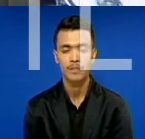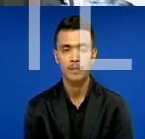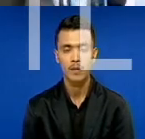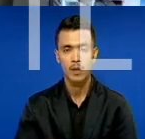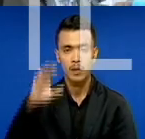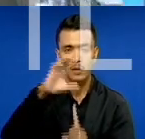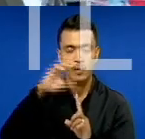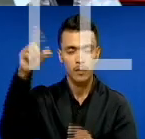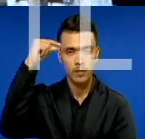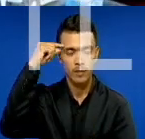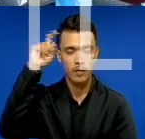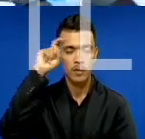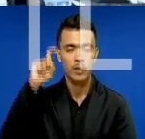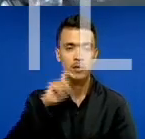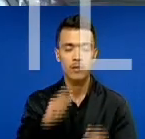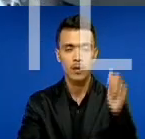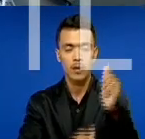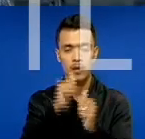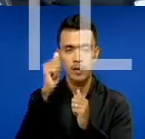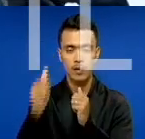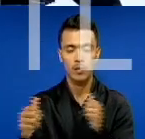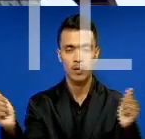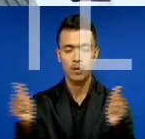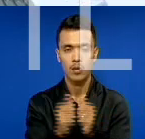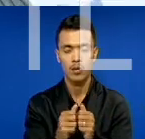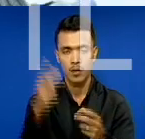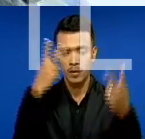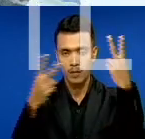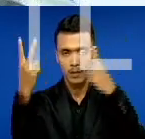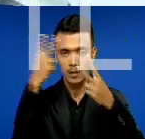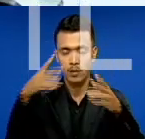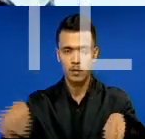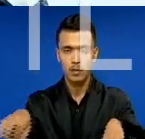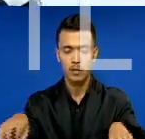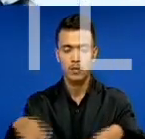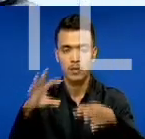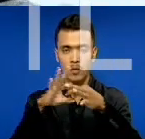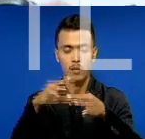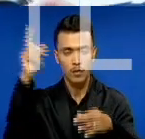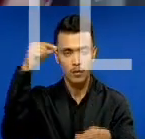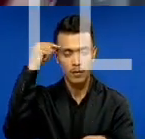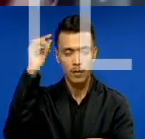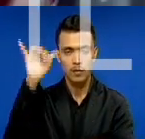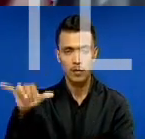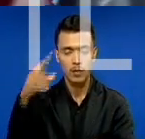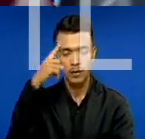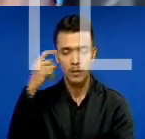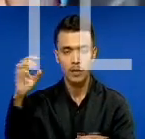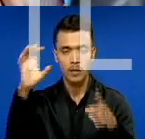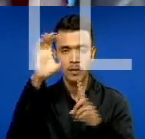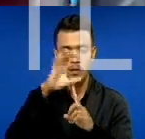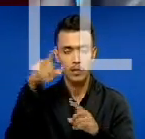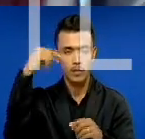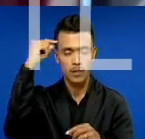Sefi governo cairá lá sanana Guzmão a oposição, né? Relaciona a avaliação para desempenho, membro governo Sira. Tamba né, sefi governo